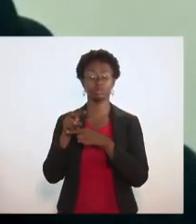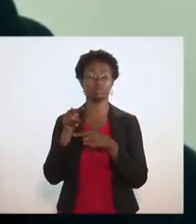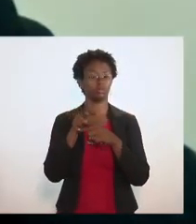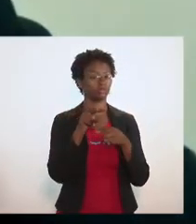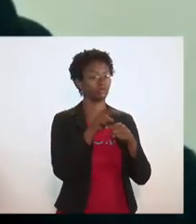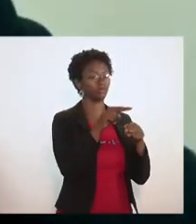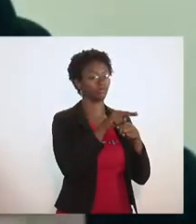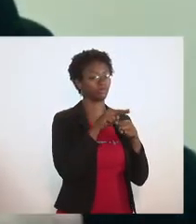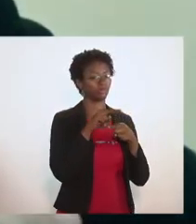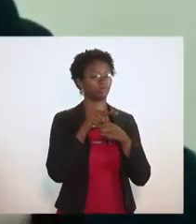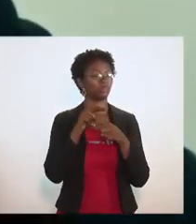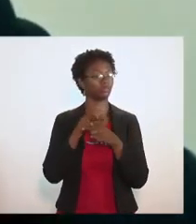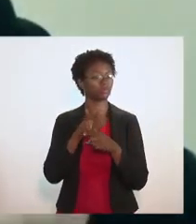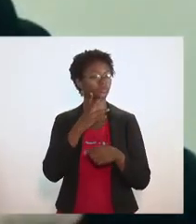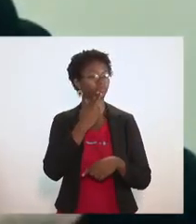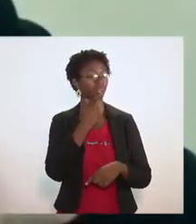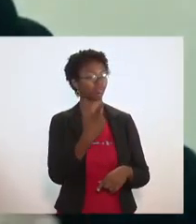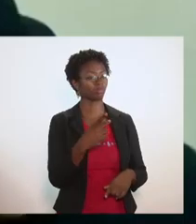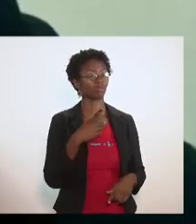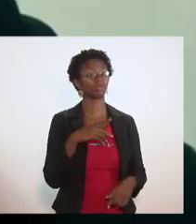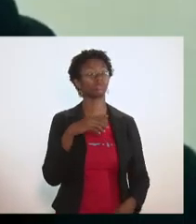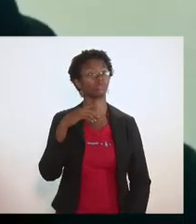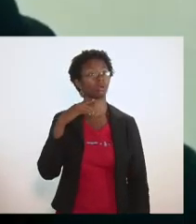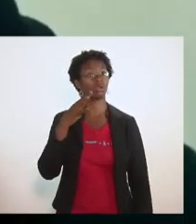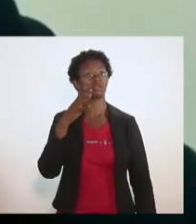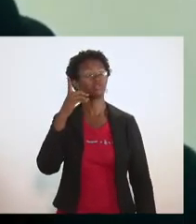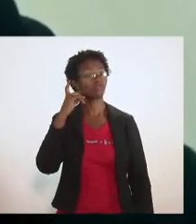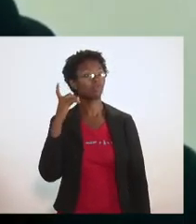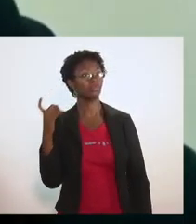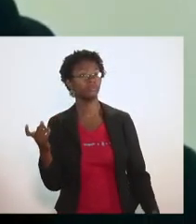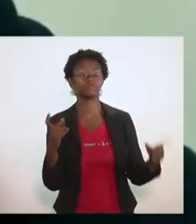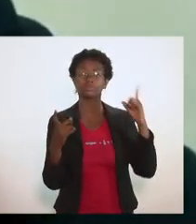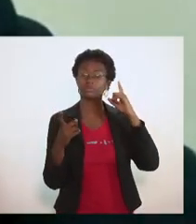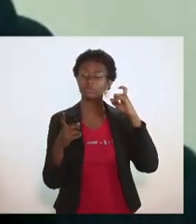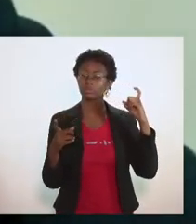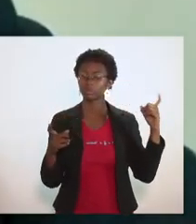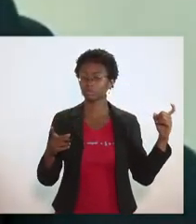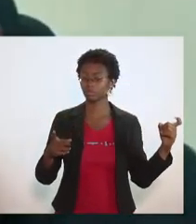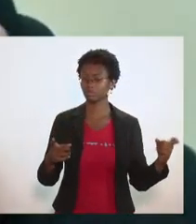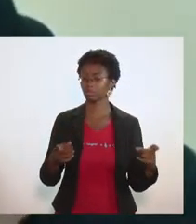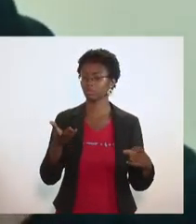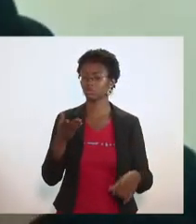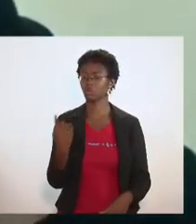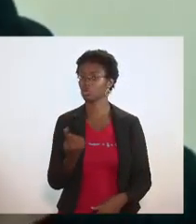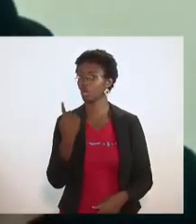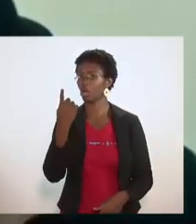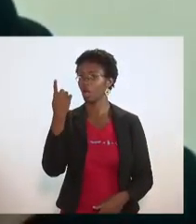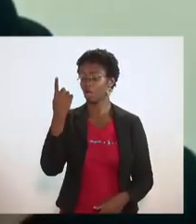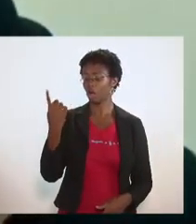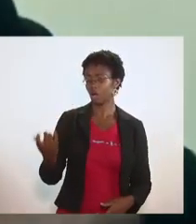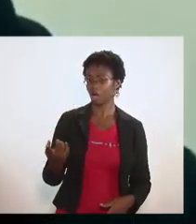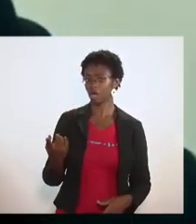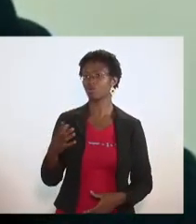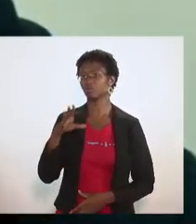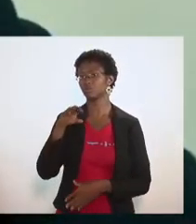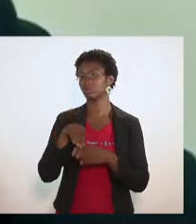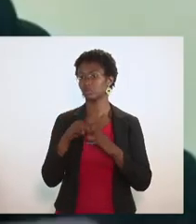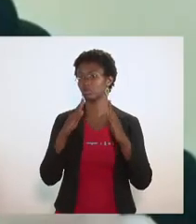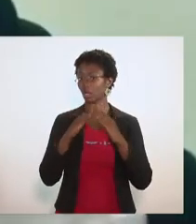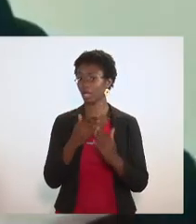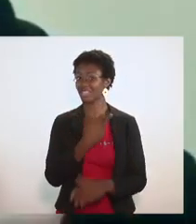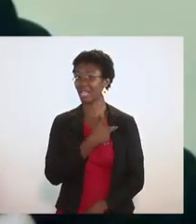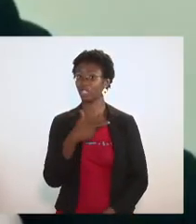Para discutir, senhor presidente. Na verdade, eu quero discutir na mesma linha do deputado Luiz Paulo, porque uma coisa, no nosso entendimento, é